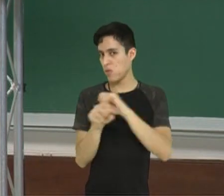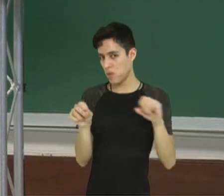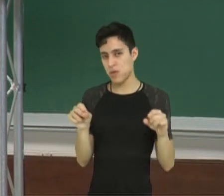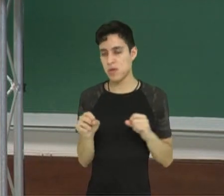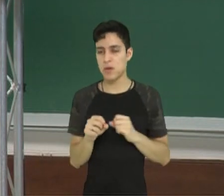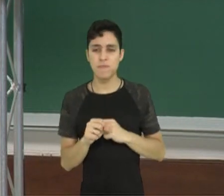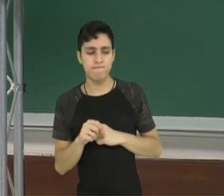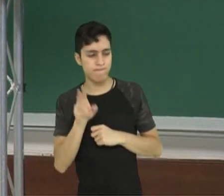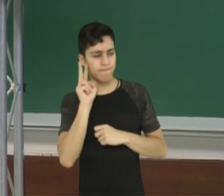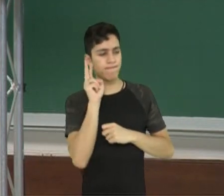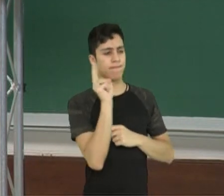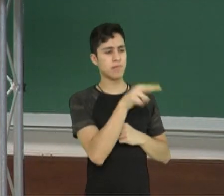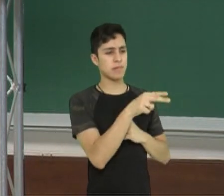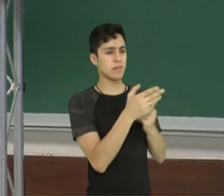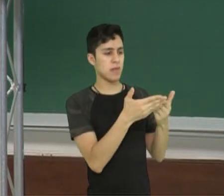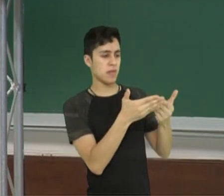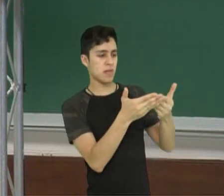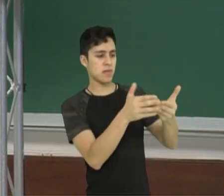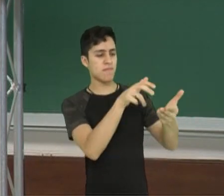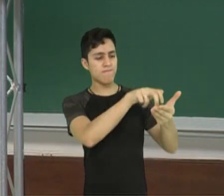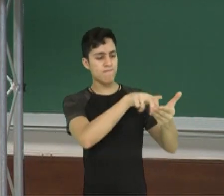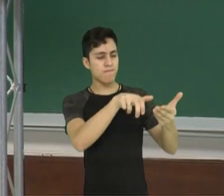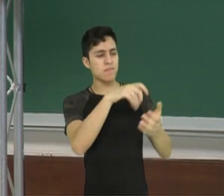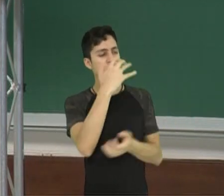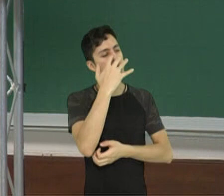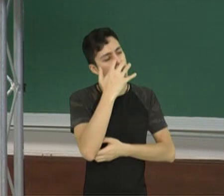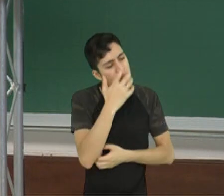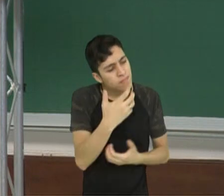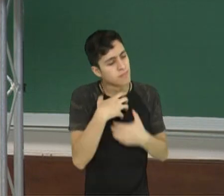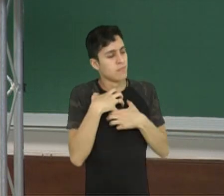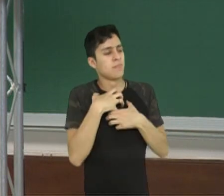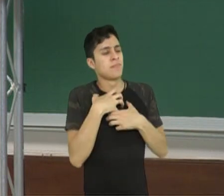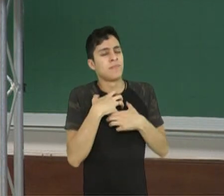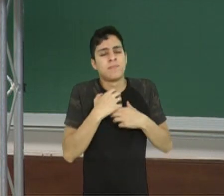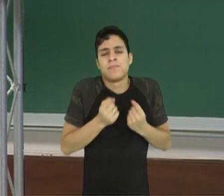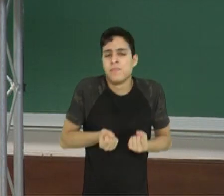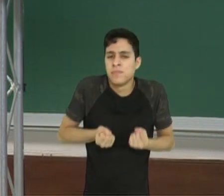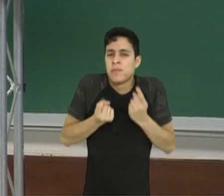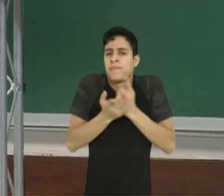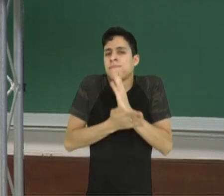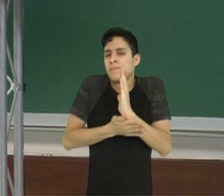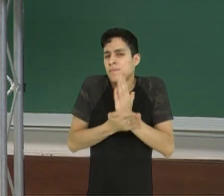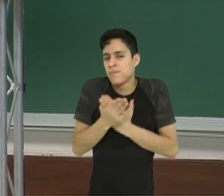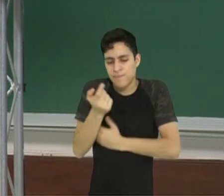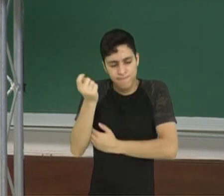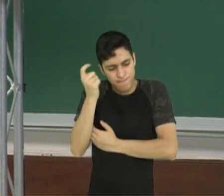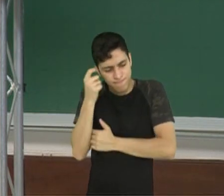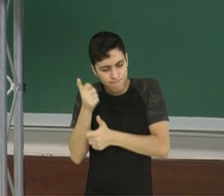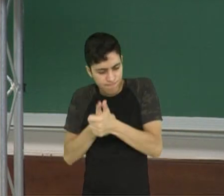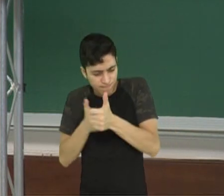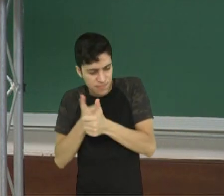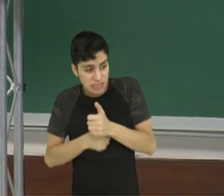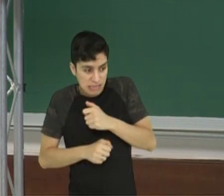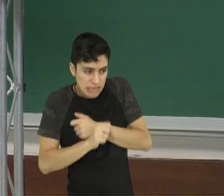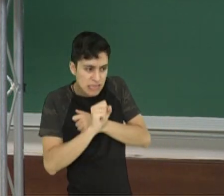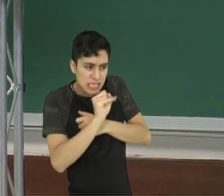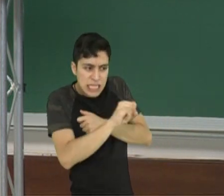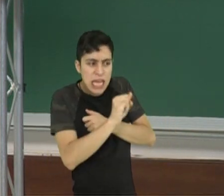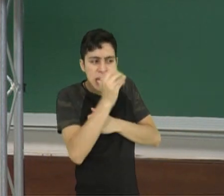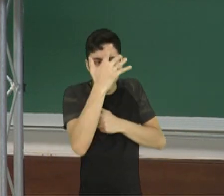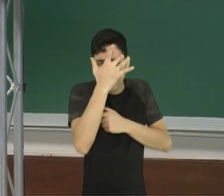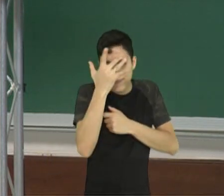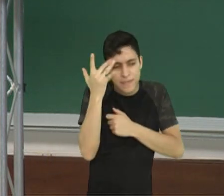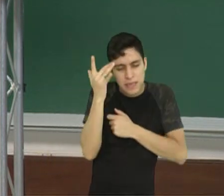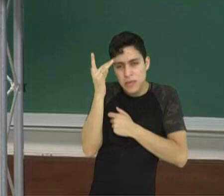via aqueles caiaques com os manequins e causava essa estranheza, né? O pensar, será que a pessoa está nessa água